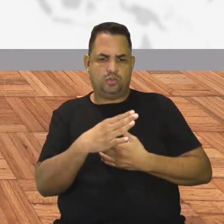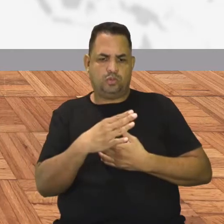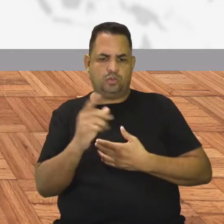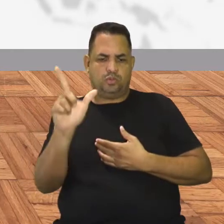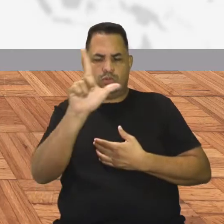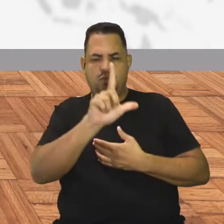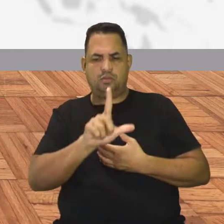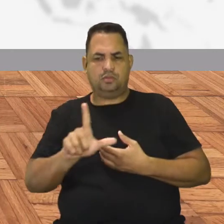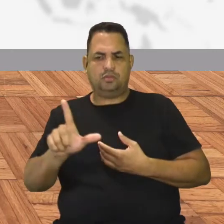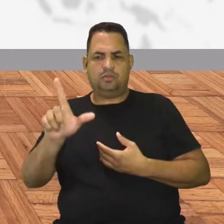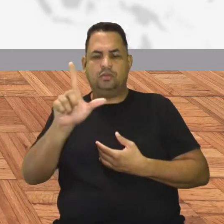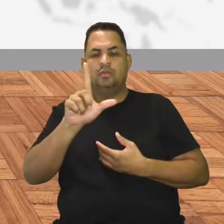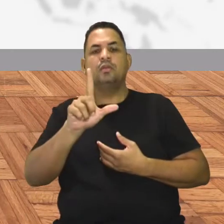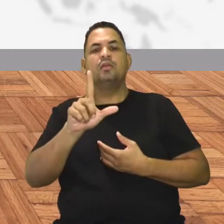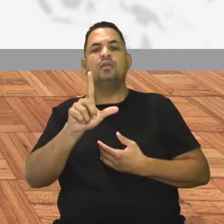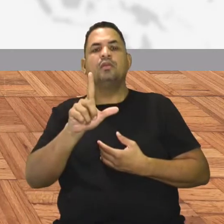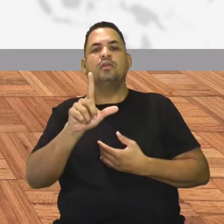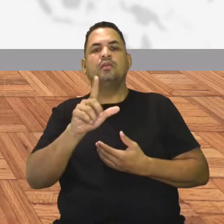neoliberalismo.